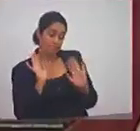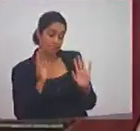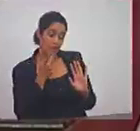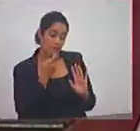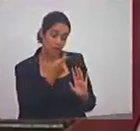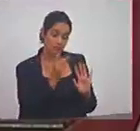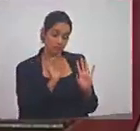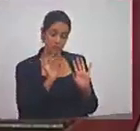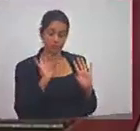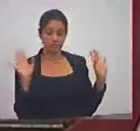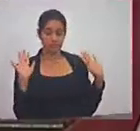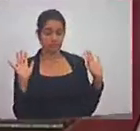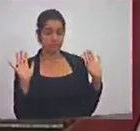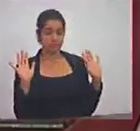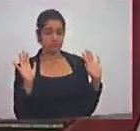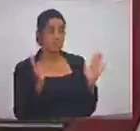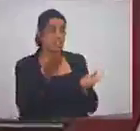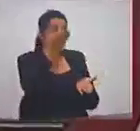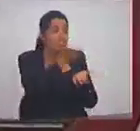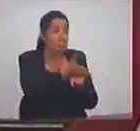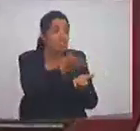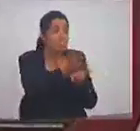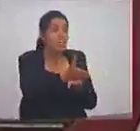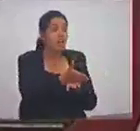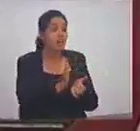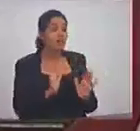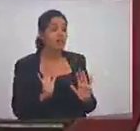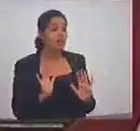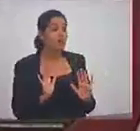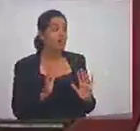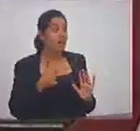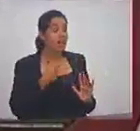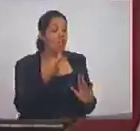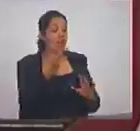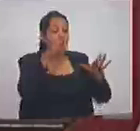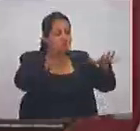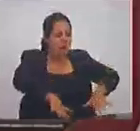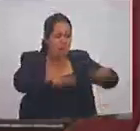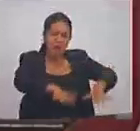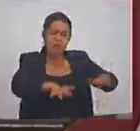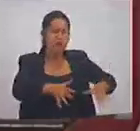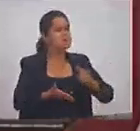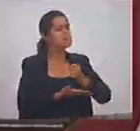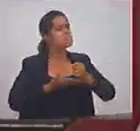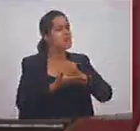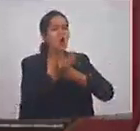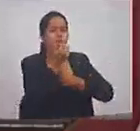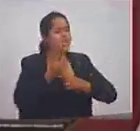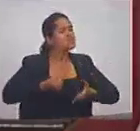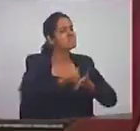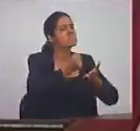isso, minha indignação, porque eu quero que agora chegue, bate na mesa e fale, olha gente, eu estou entregando uma cesta que não presta. Essa cesta não é